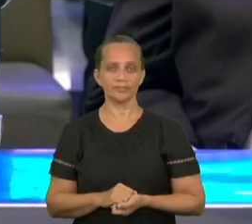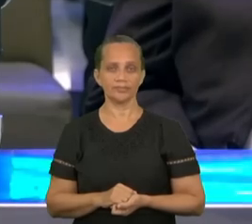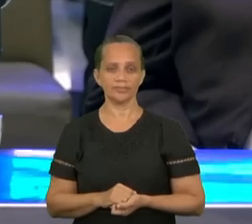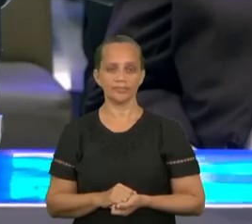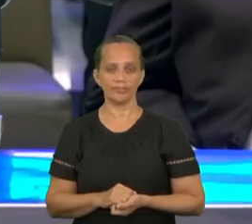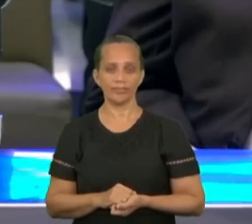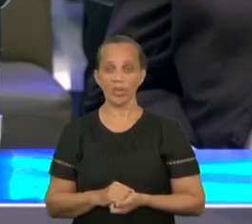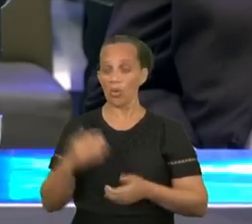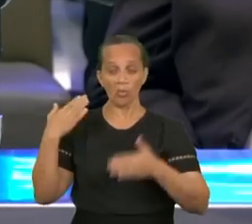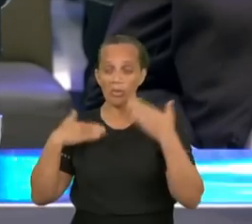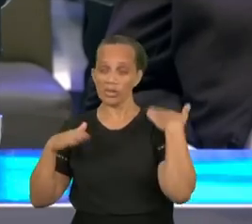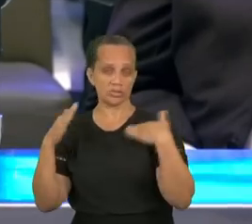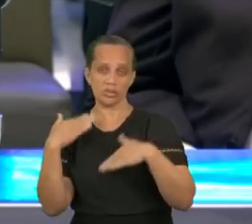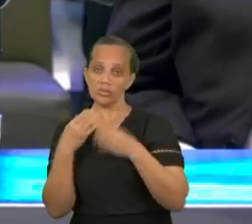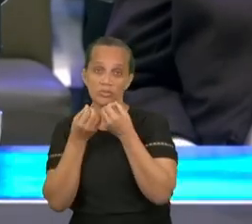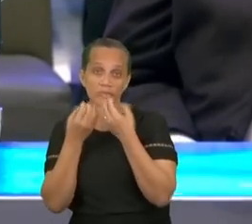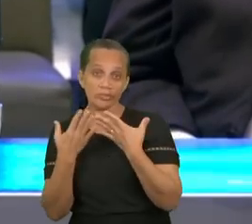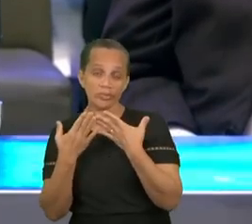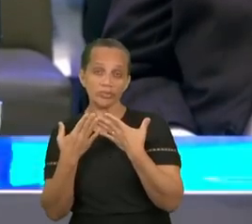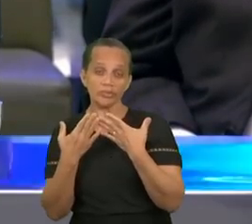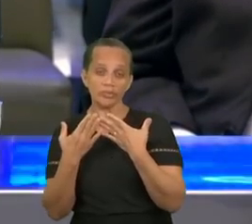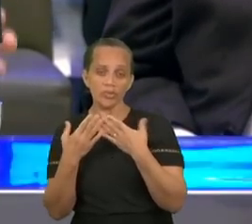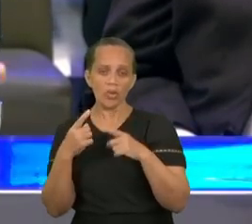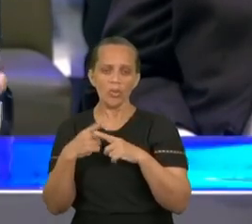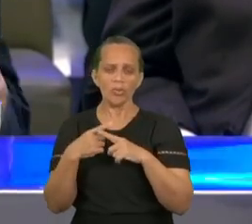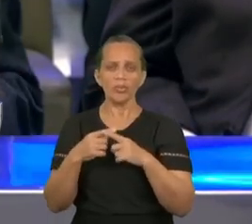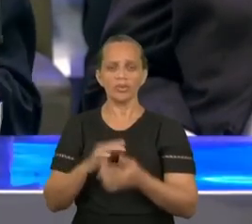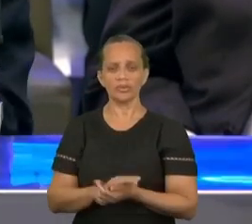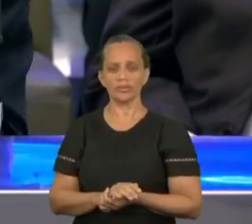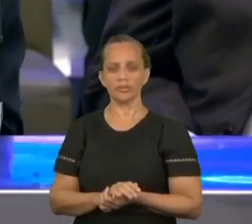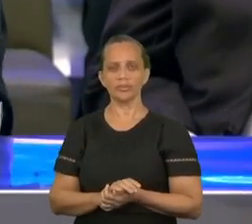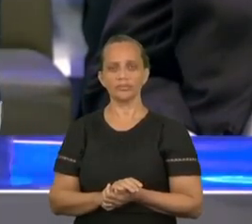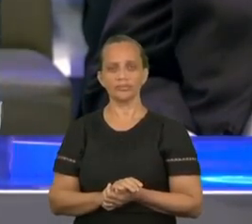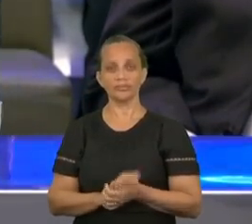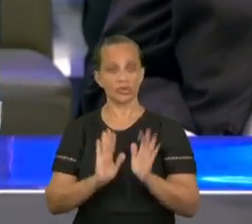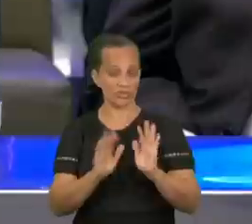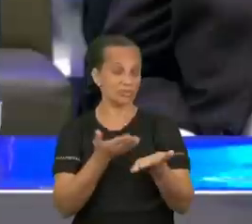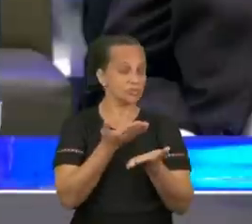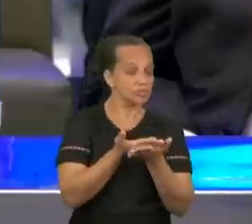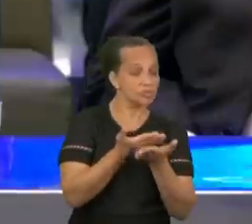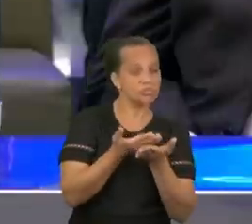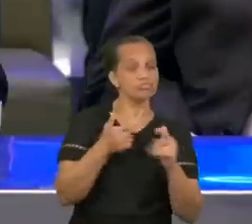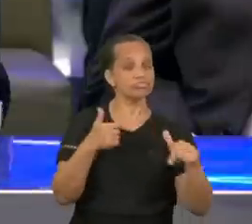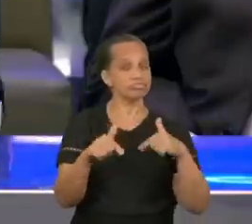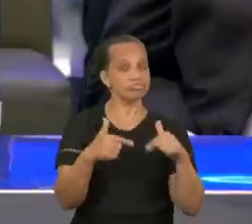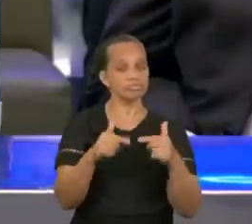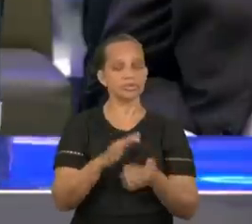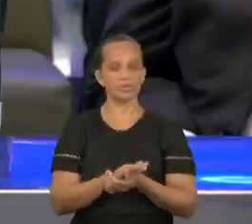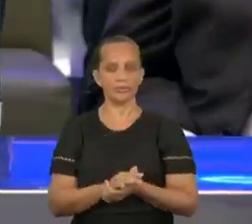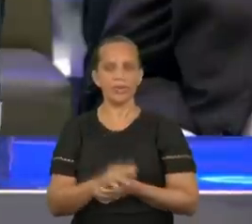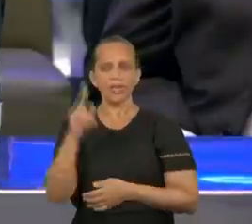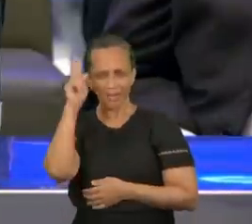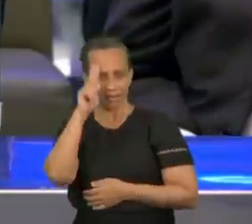esse passeio não dá para mim eu já estudei aí fora já trabalhei Os colega de escola como